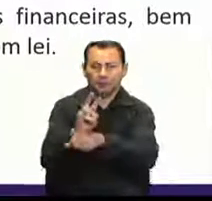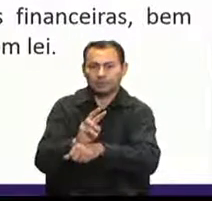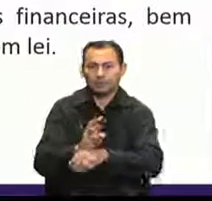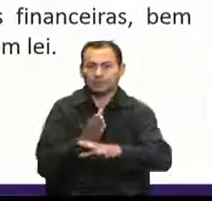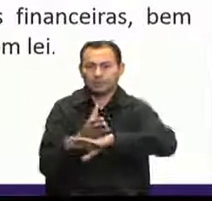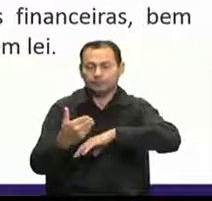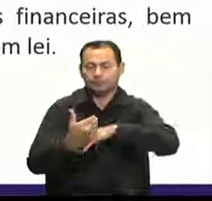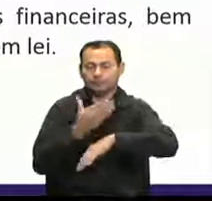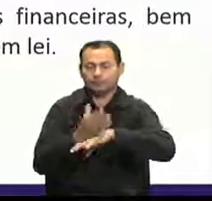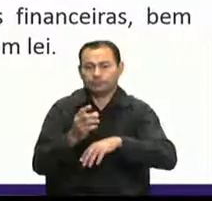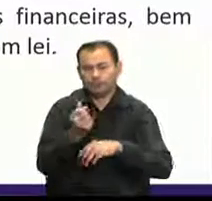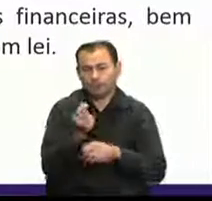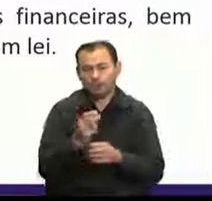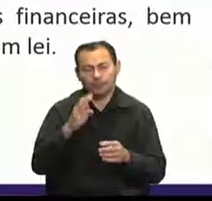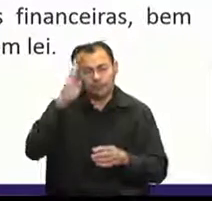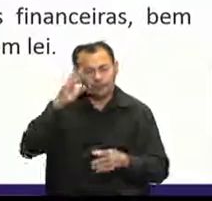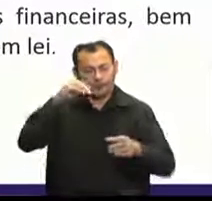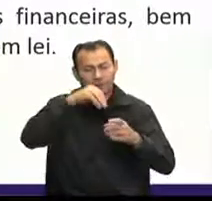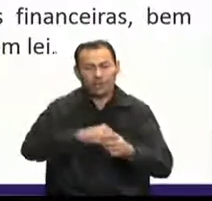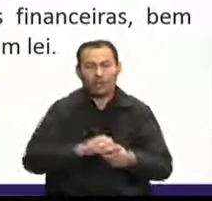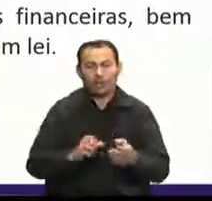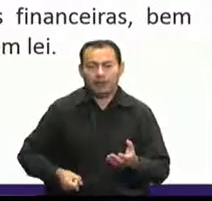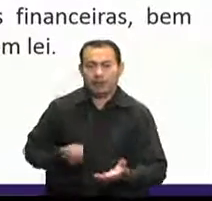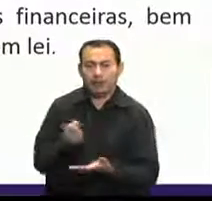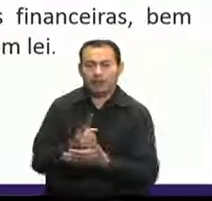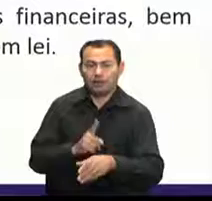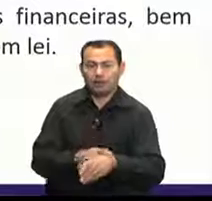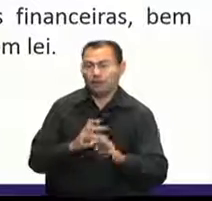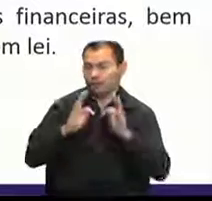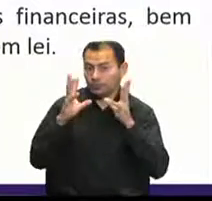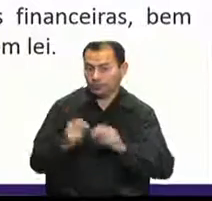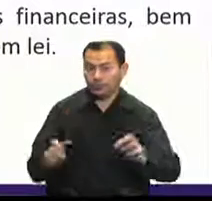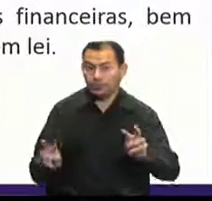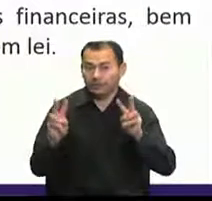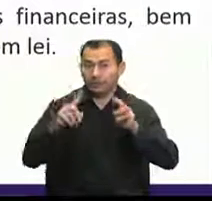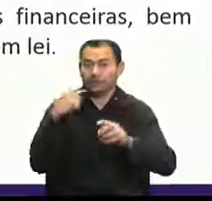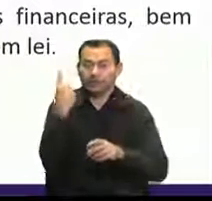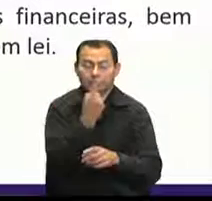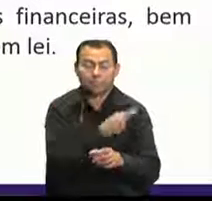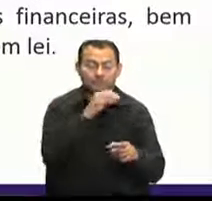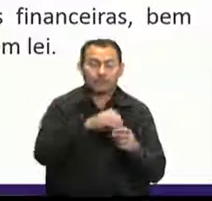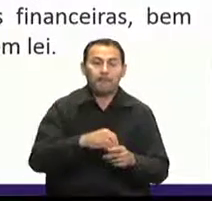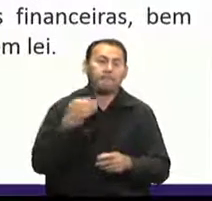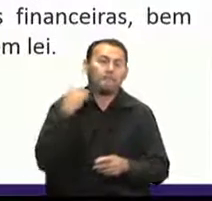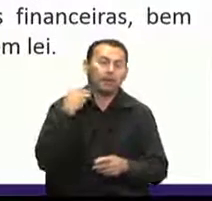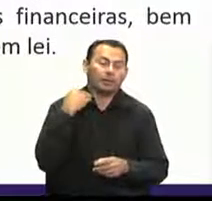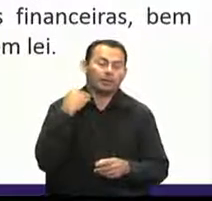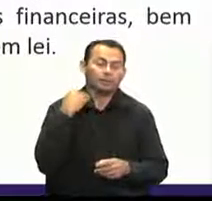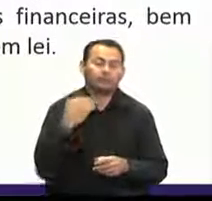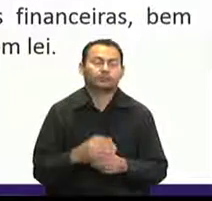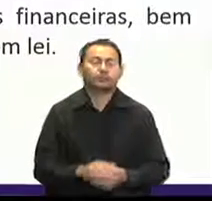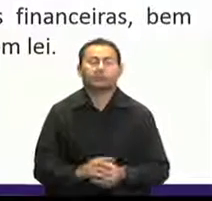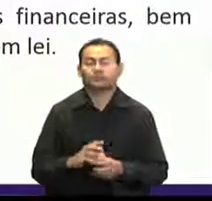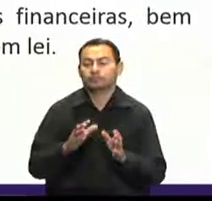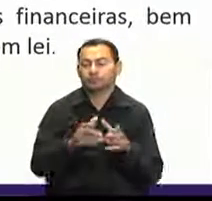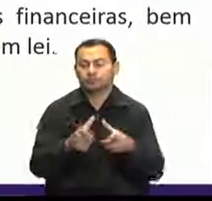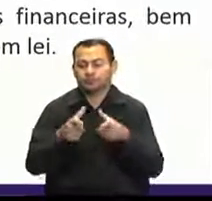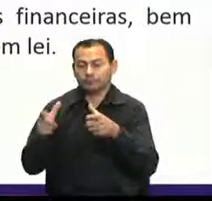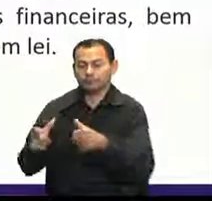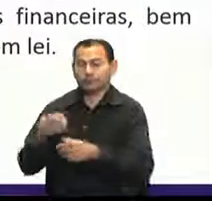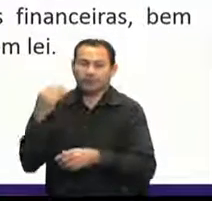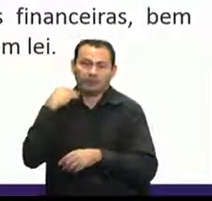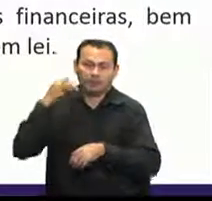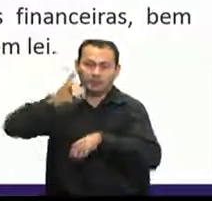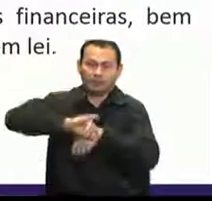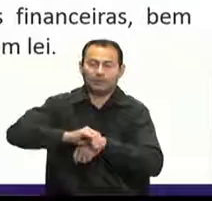circulação de moeda principalmente dos depósitos à vista então todo o valor que nós depositamos no banco parte dele o